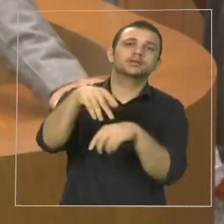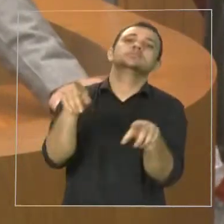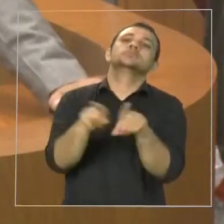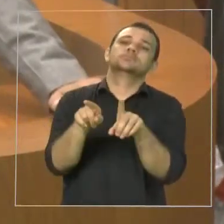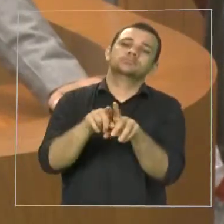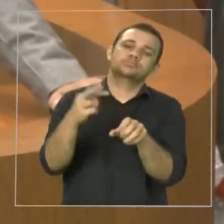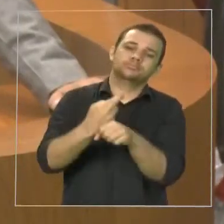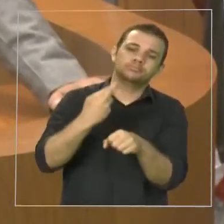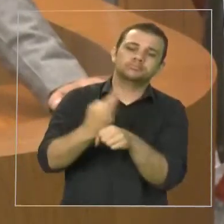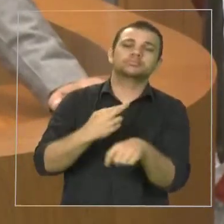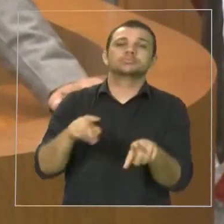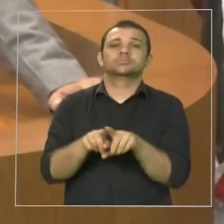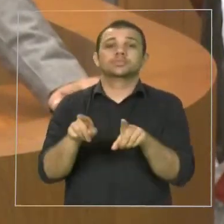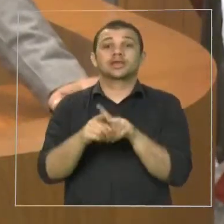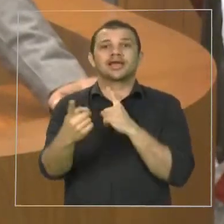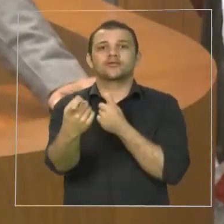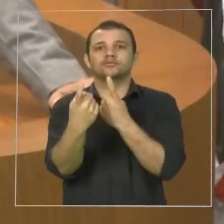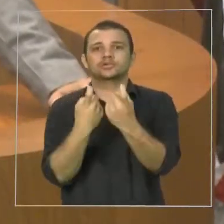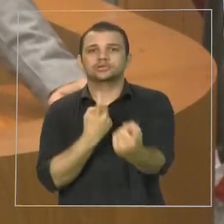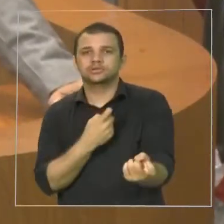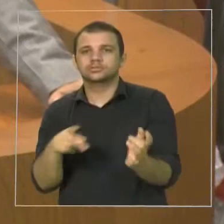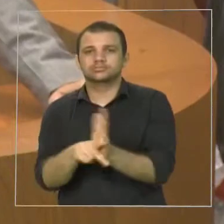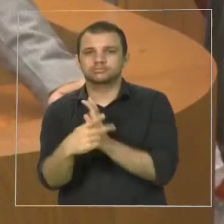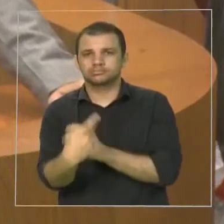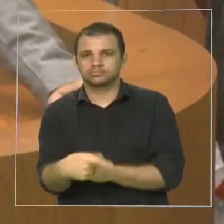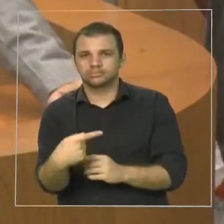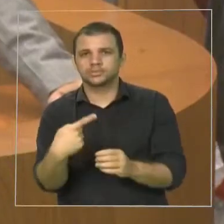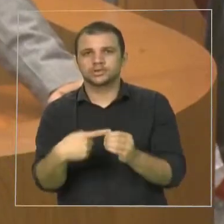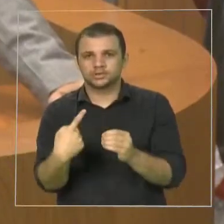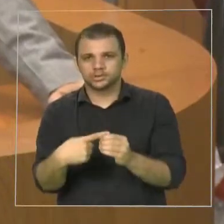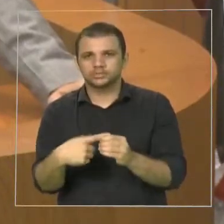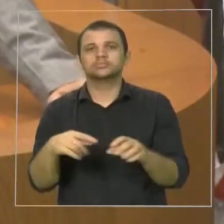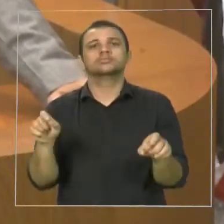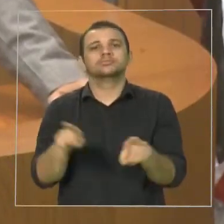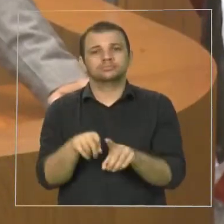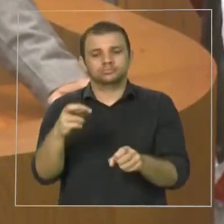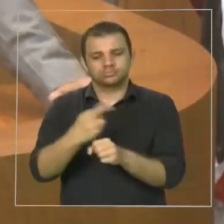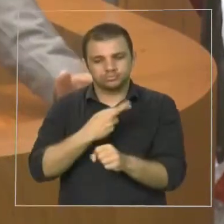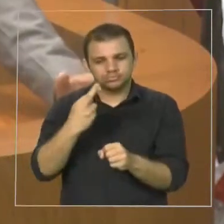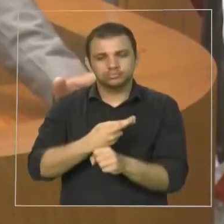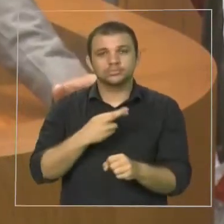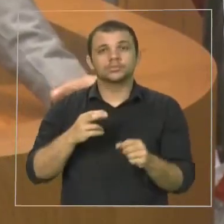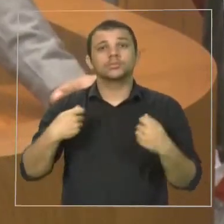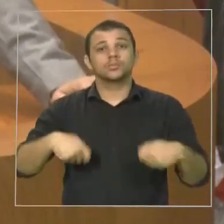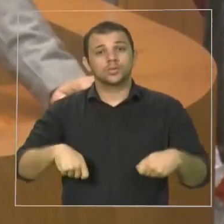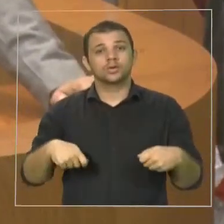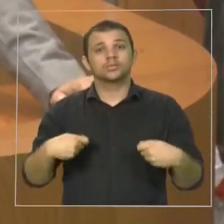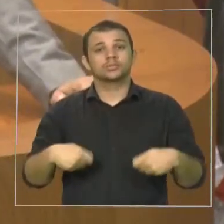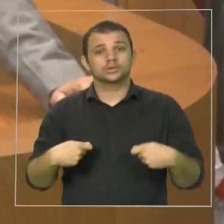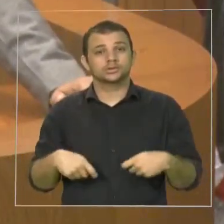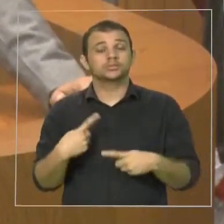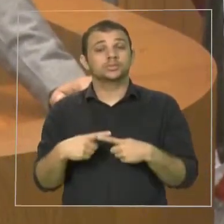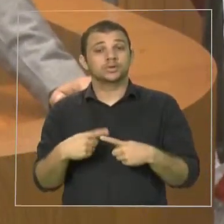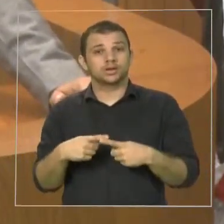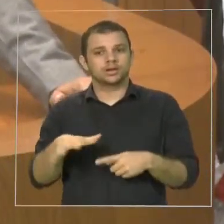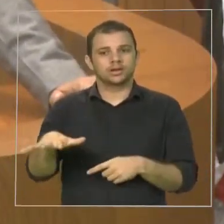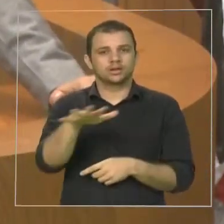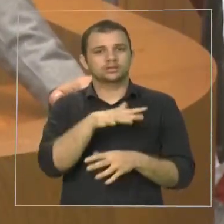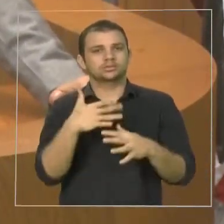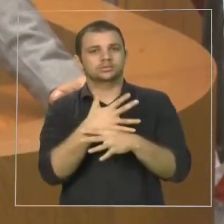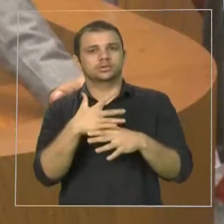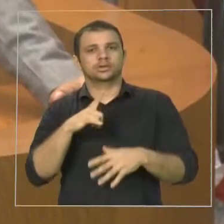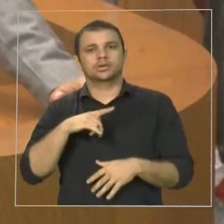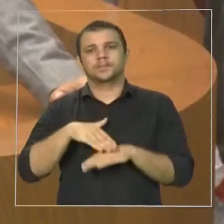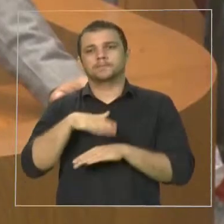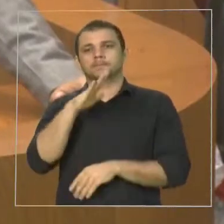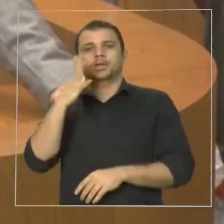município de São Benedito do Rio Preto, para que se possa ter uma cidade cada vez mais bonita e mais